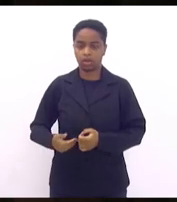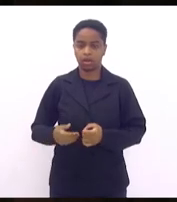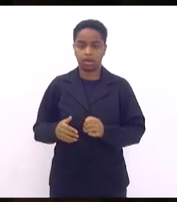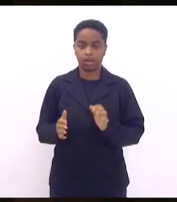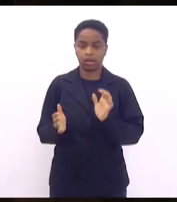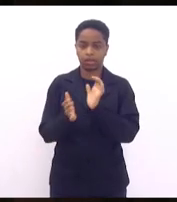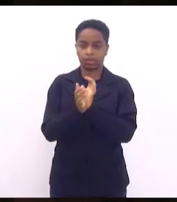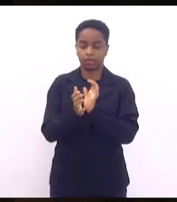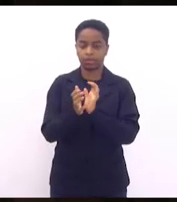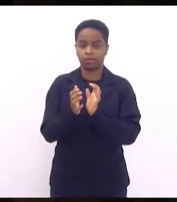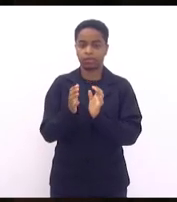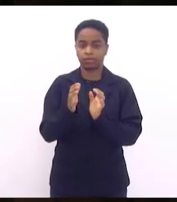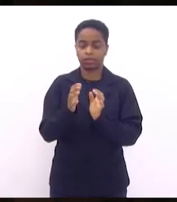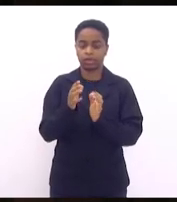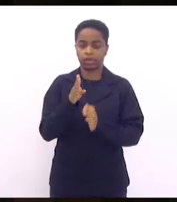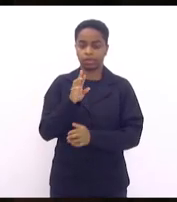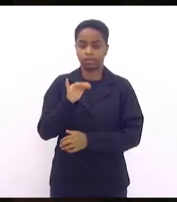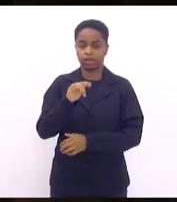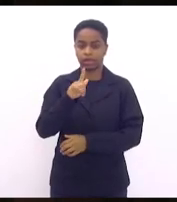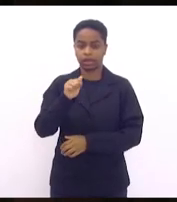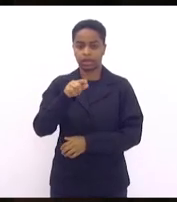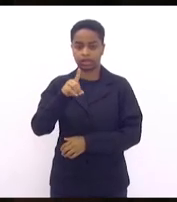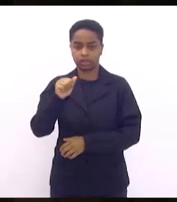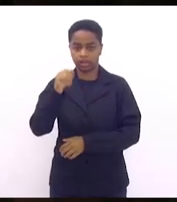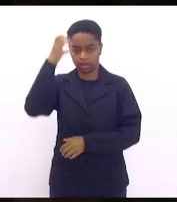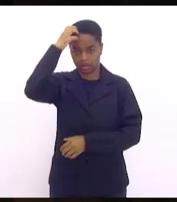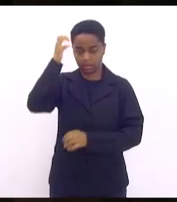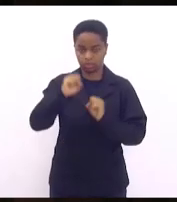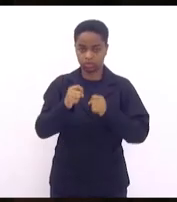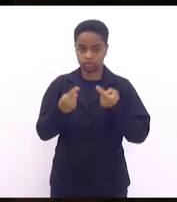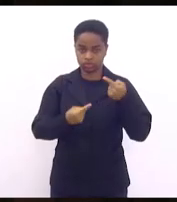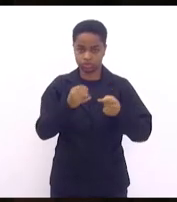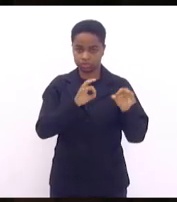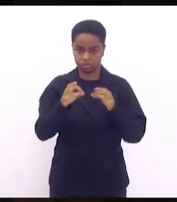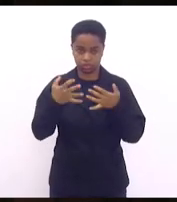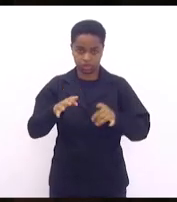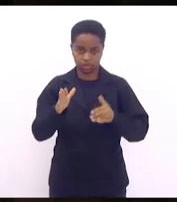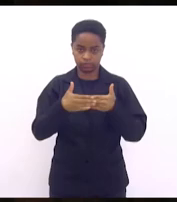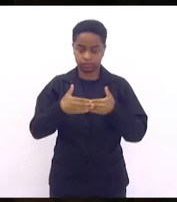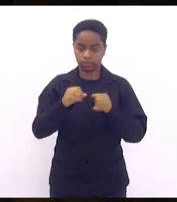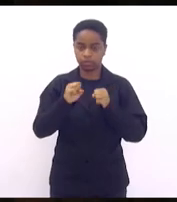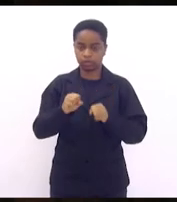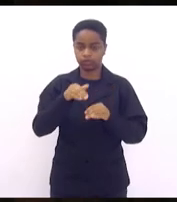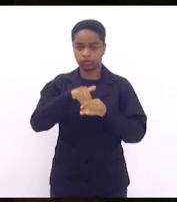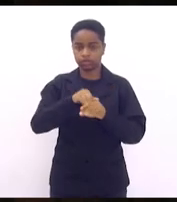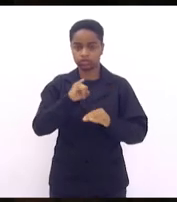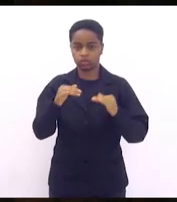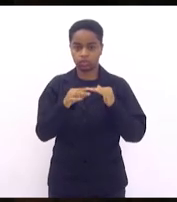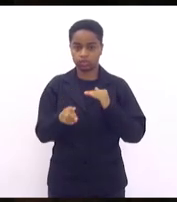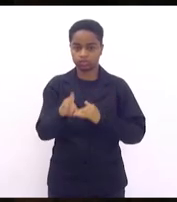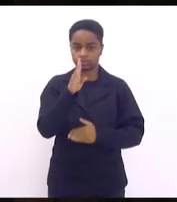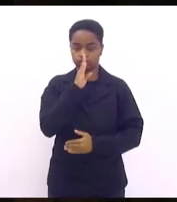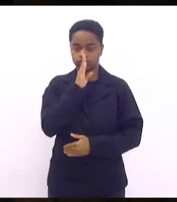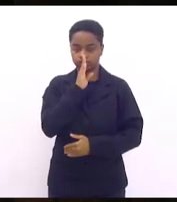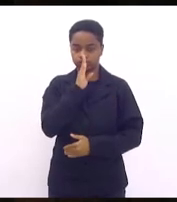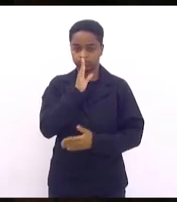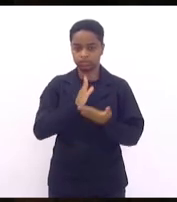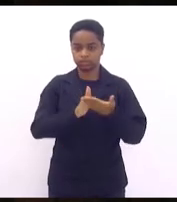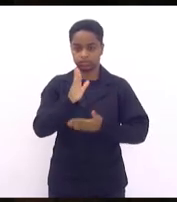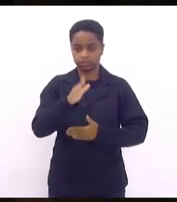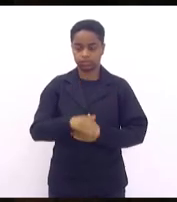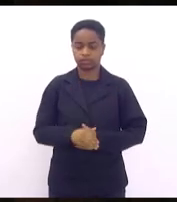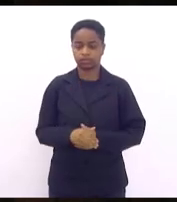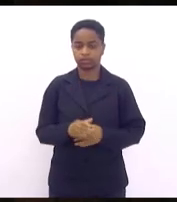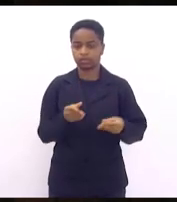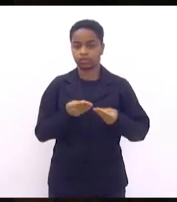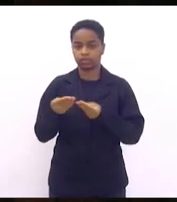Municipal Ambiental de Angra dos Reis. Em discussão, não havendo o que querer discutir, encerrada a discussão, em votação, senhores que aprovam, mas como estão, aprovado,